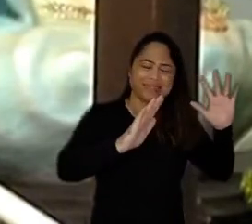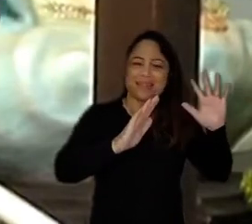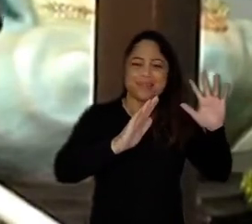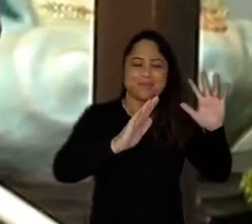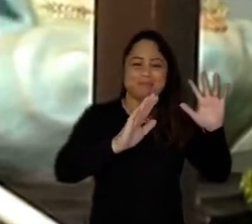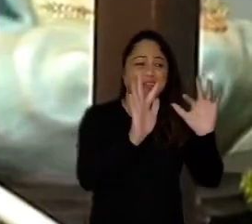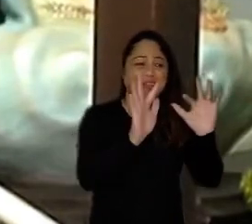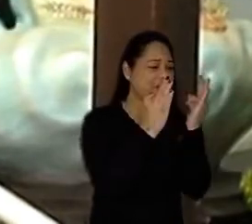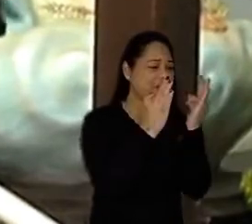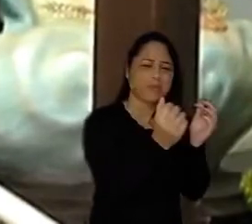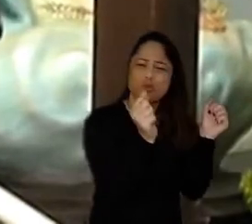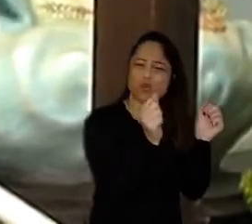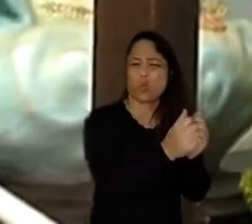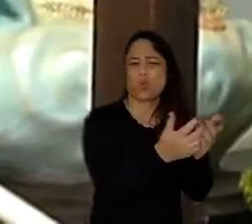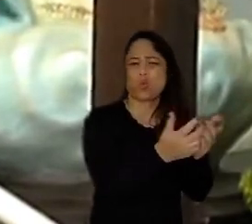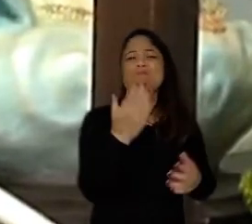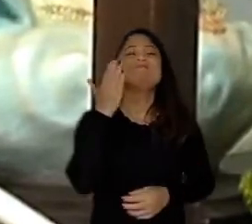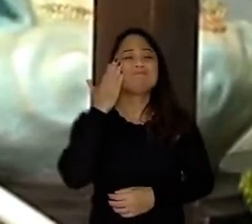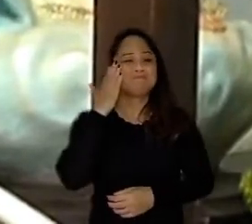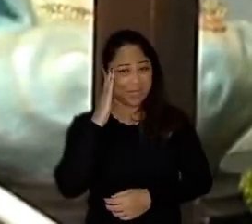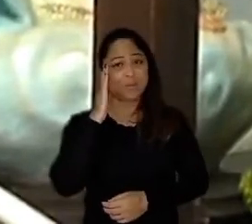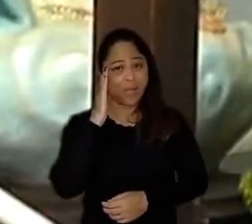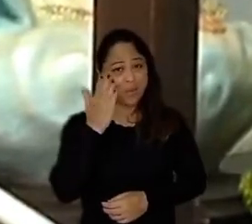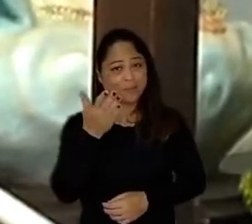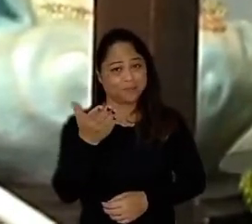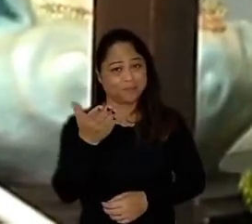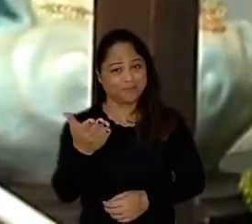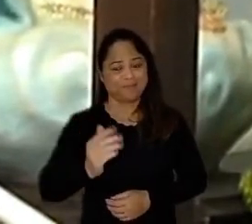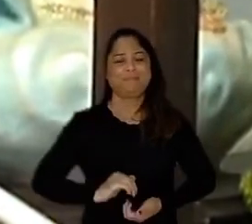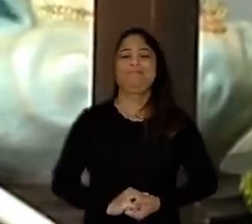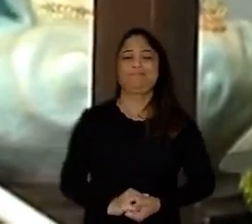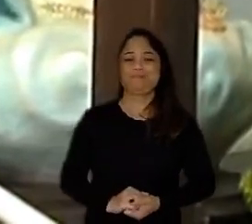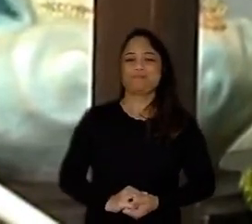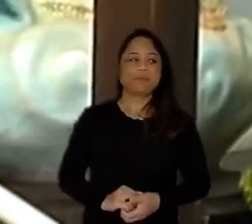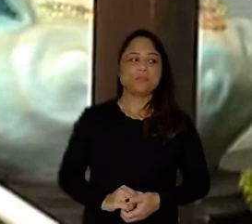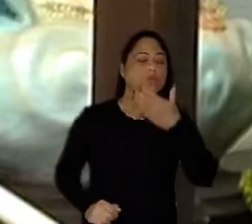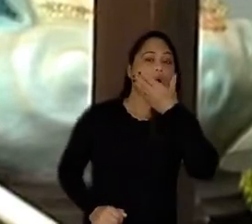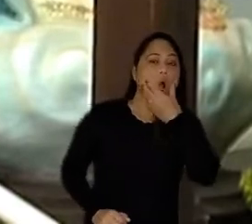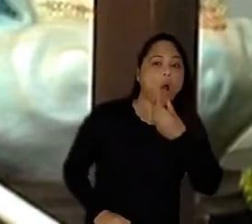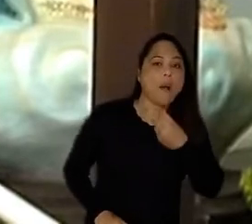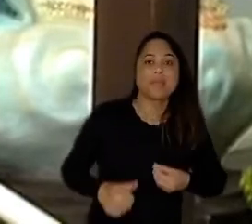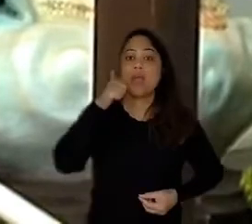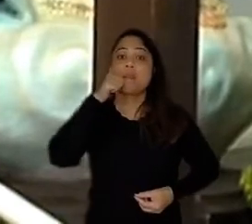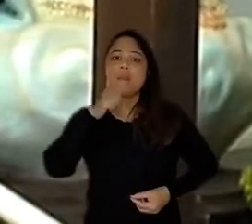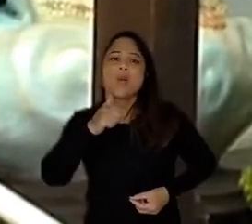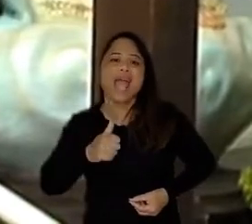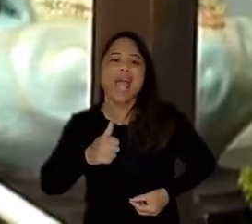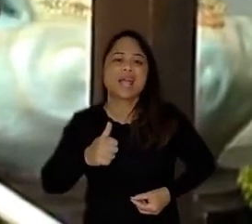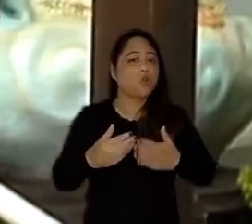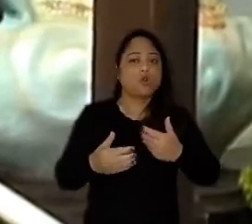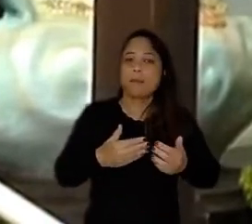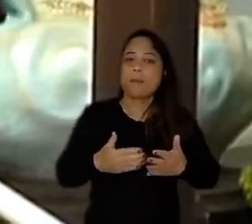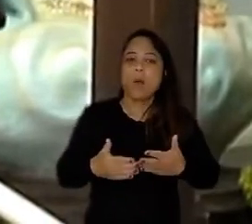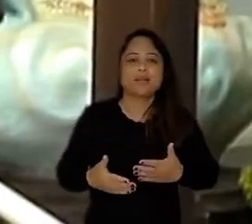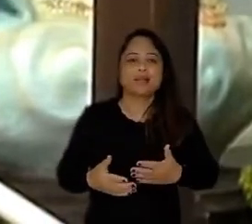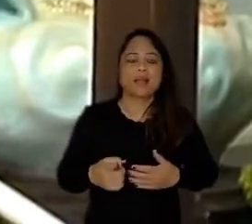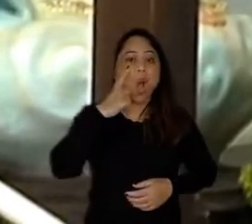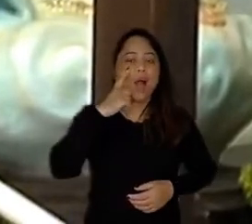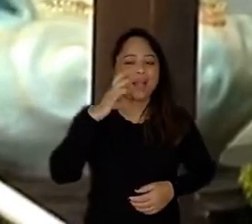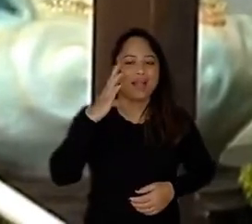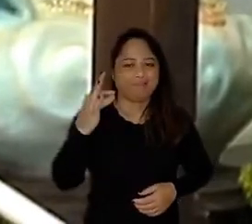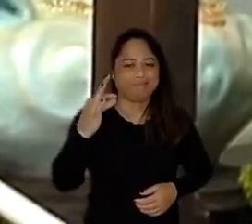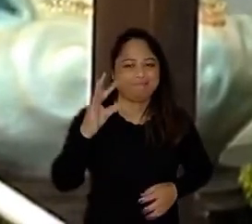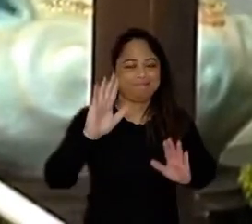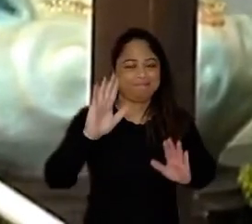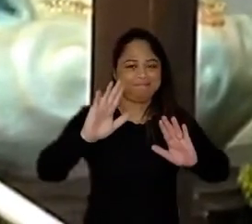sua família. Quem me ouve, diga amém. Seja você homem ou mulher, fala para quem está do seu lado, a hemorroísa nessa